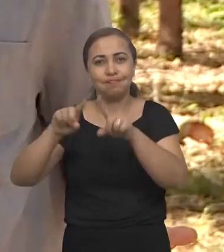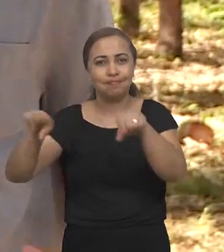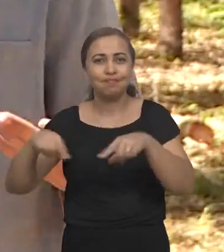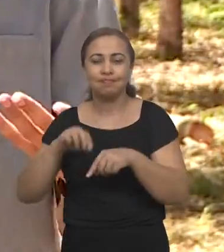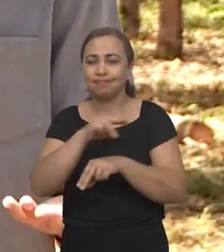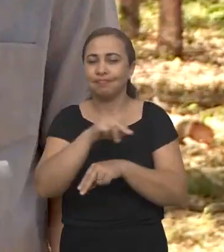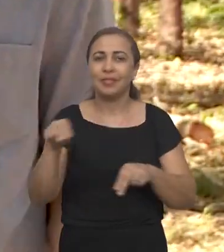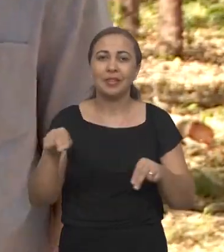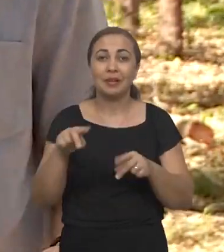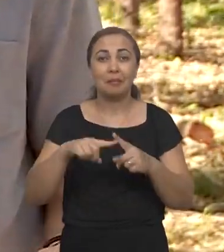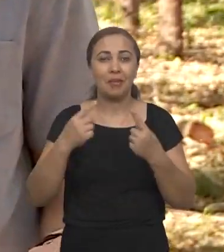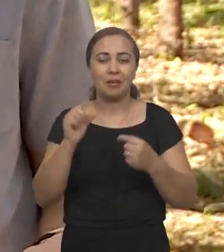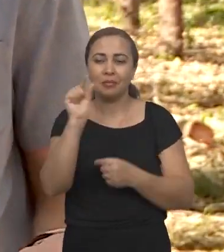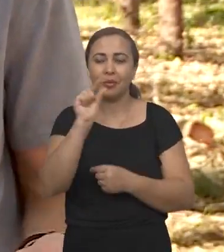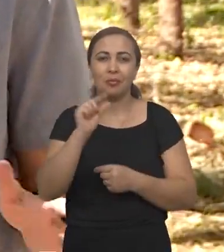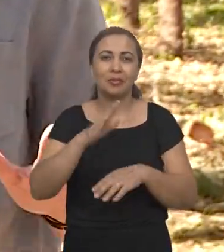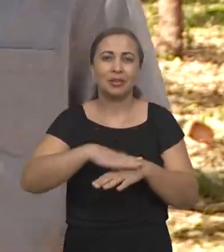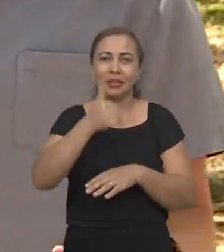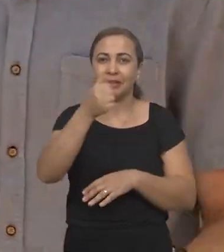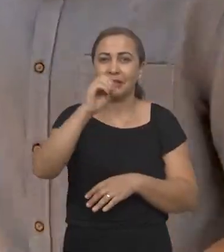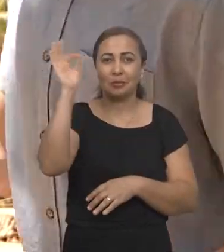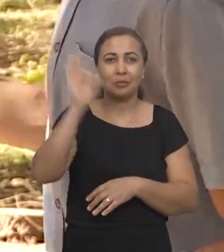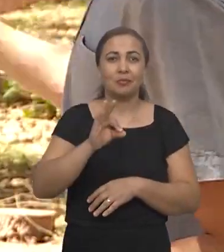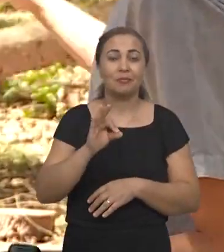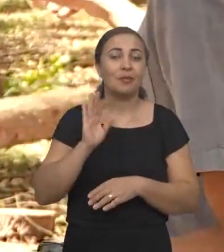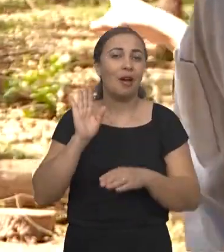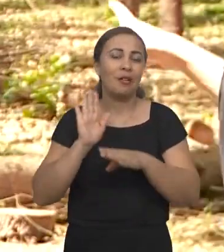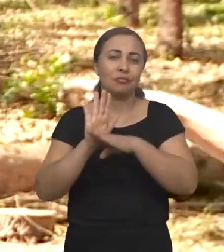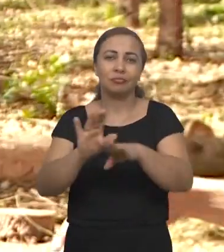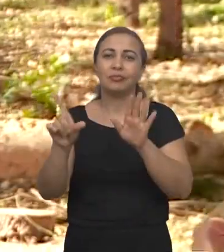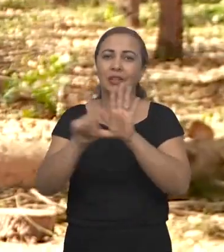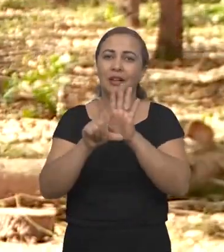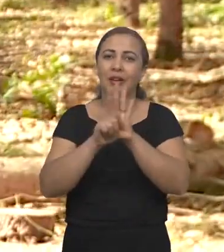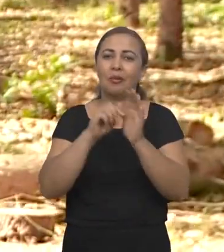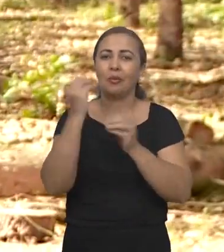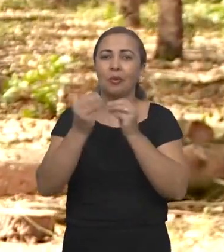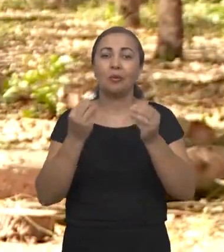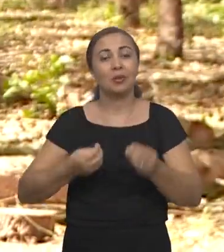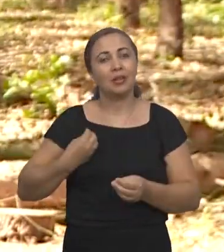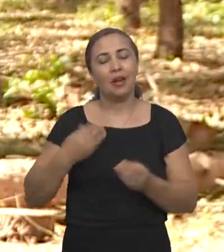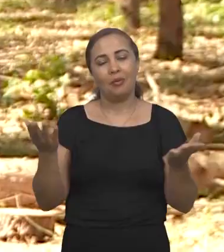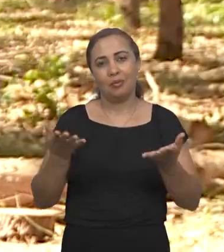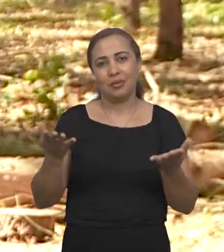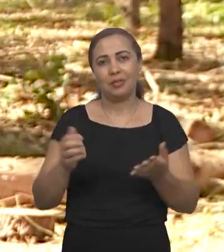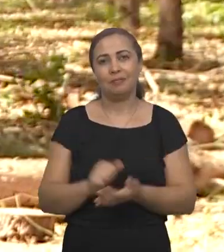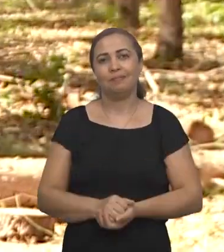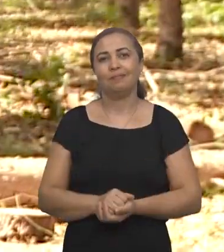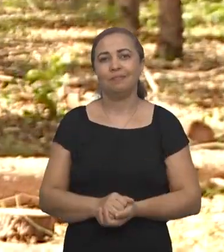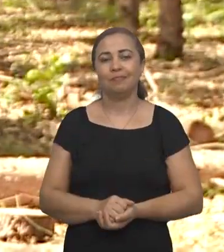apenas pouco mais de 10% dessa demanda foi atendida de forma legalizada, como está acontecendo aqui.